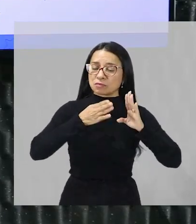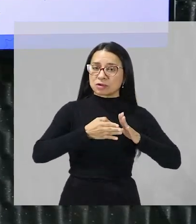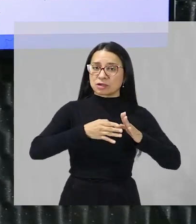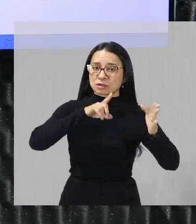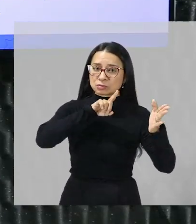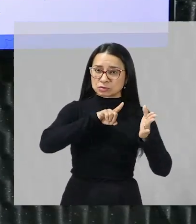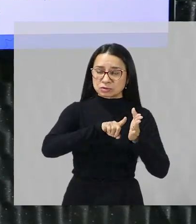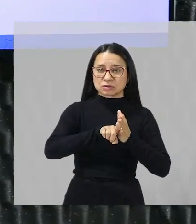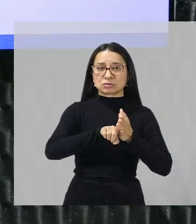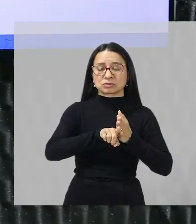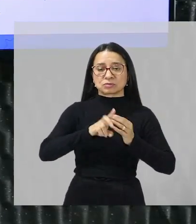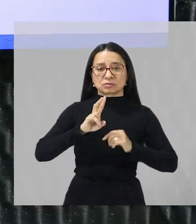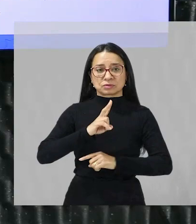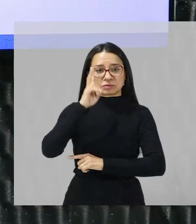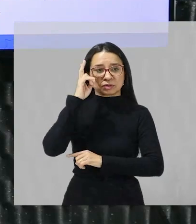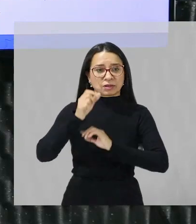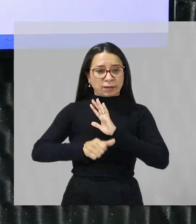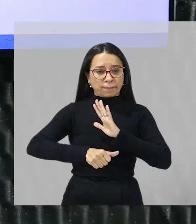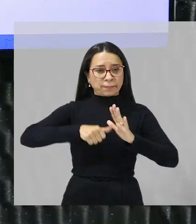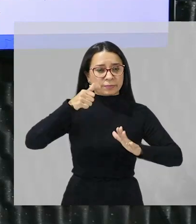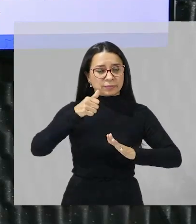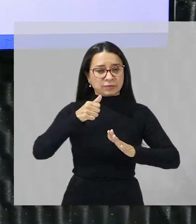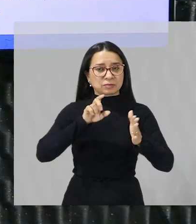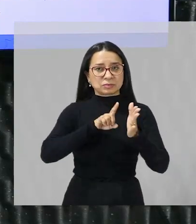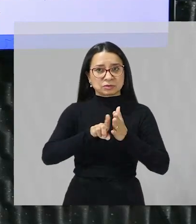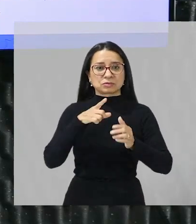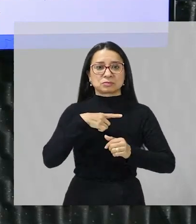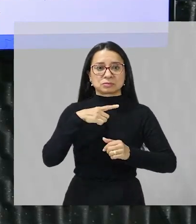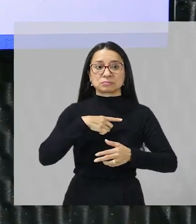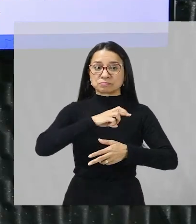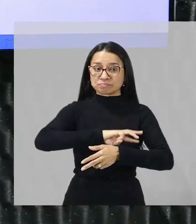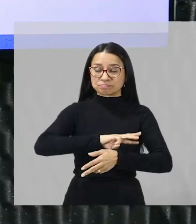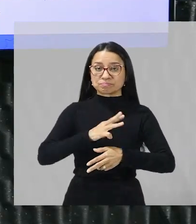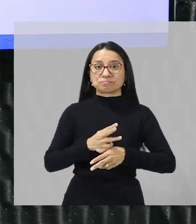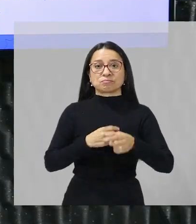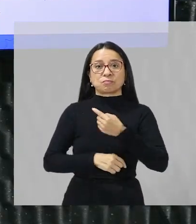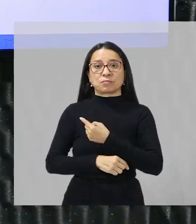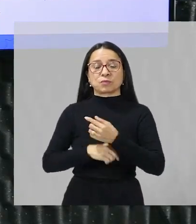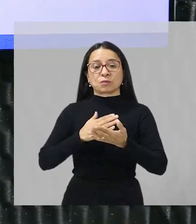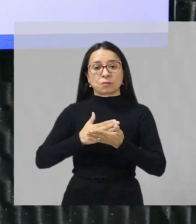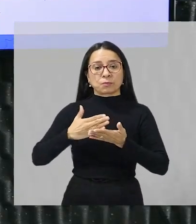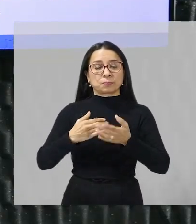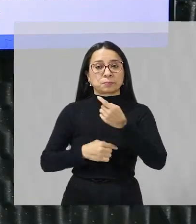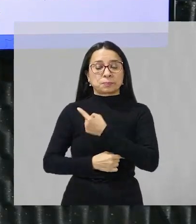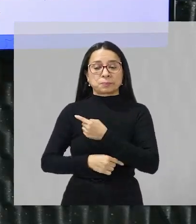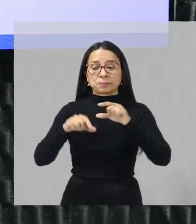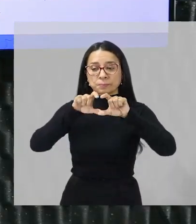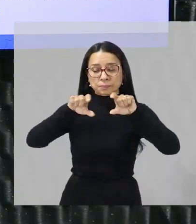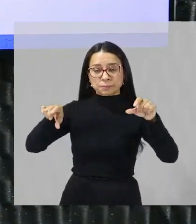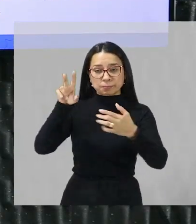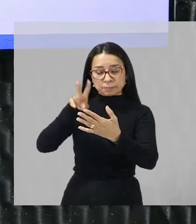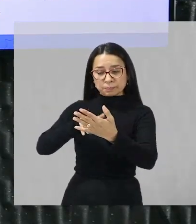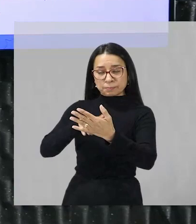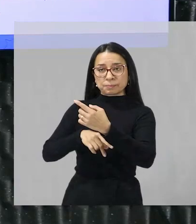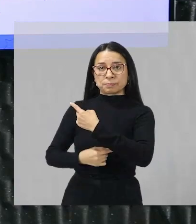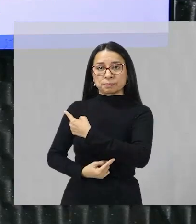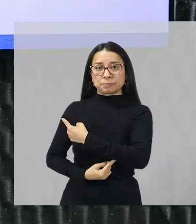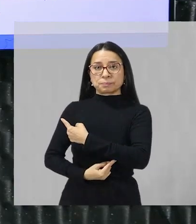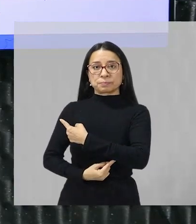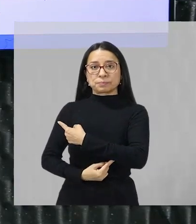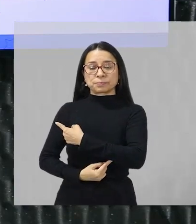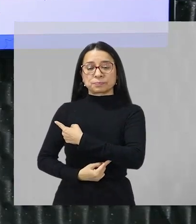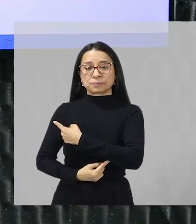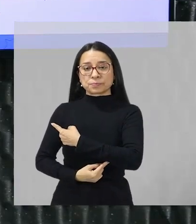que tem um texto muito grande, destaca as palavras centrais do texto para facilitar o teu entendimento. Vamos fazer junto então? Vamos